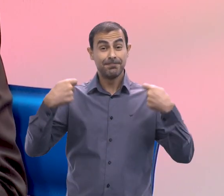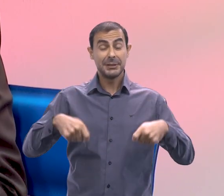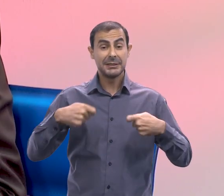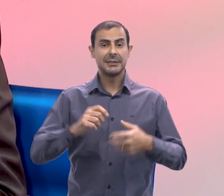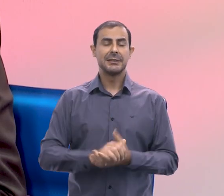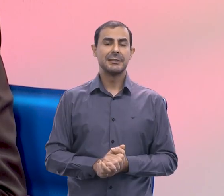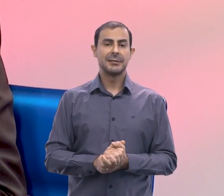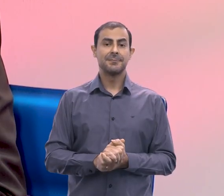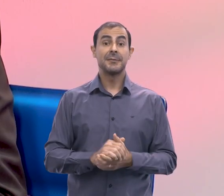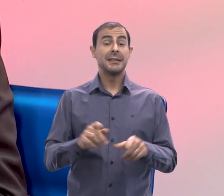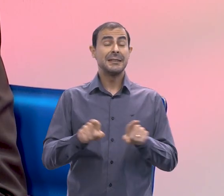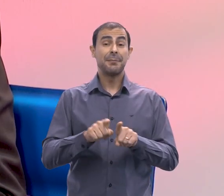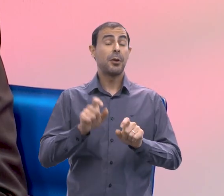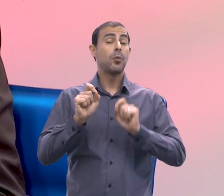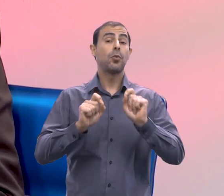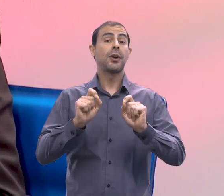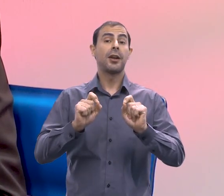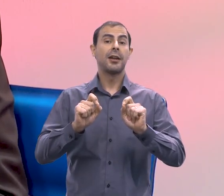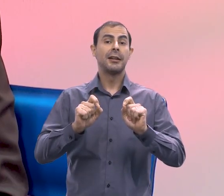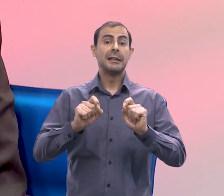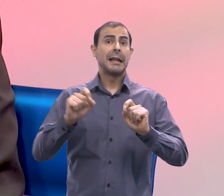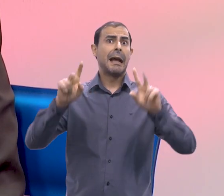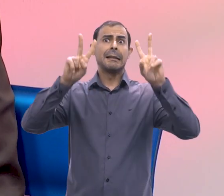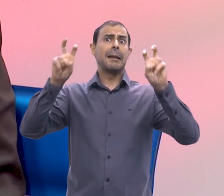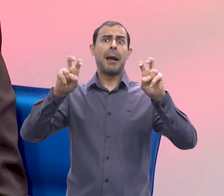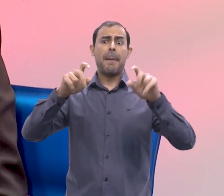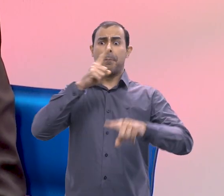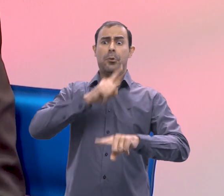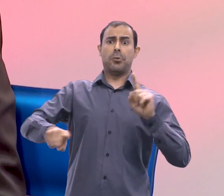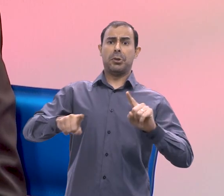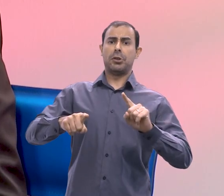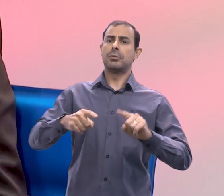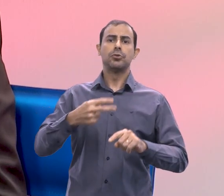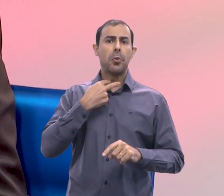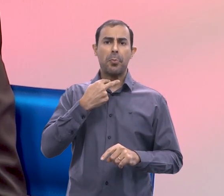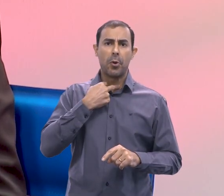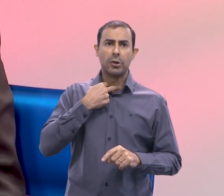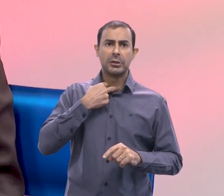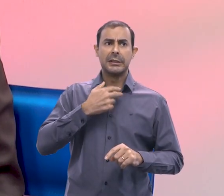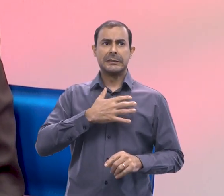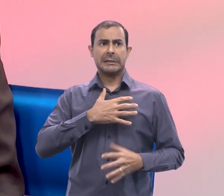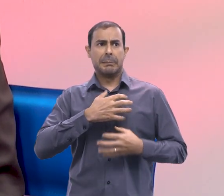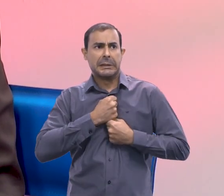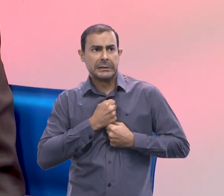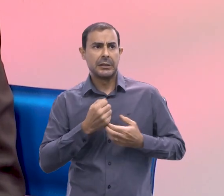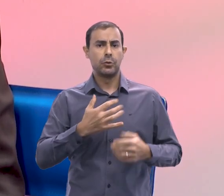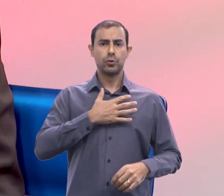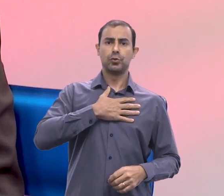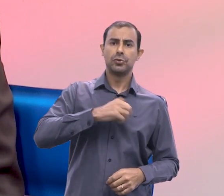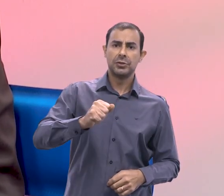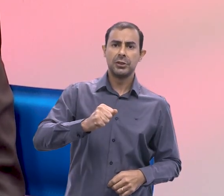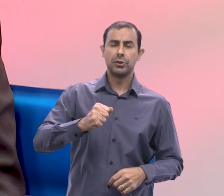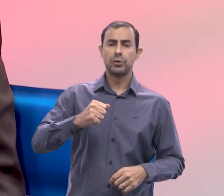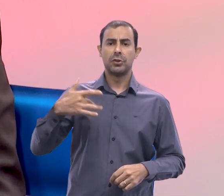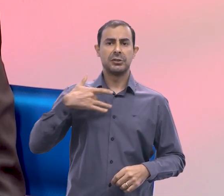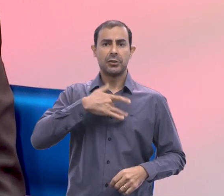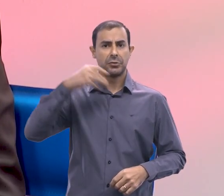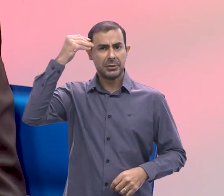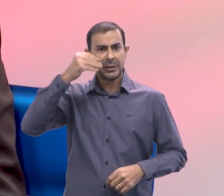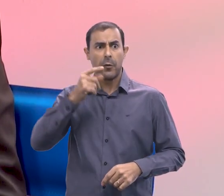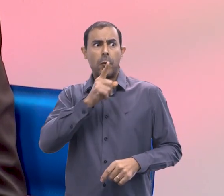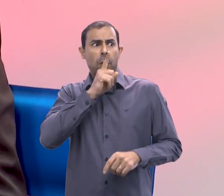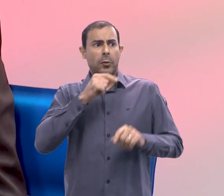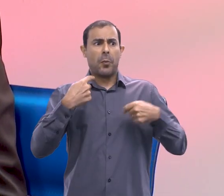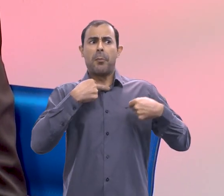e terminarmos e acabarmos com esse estigma que não pode ser falado. Saúde mental, depressão, suicídio, isso é um mito,